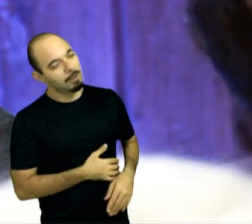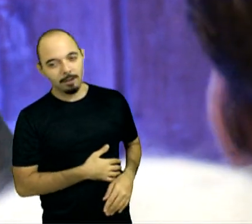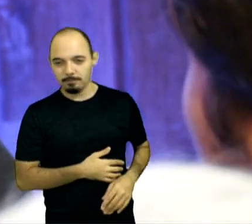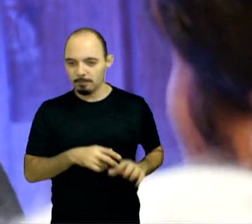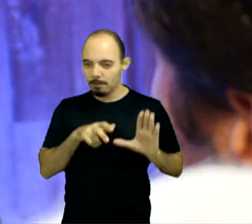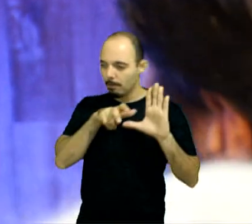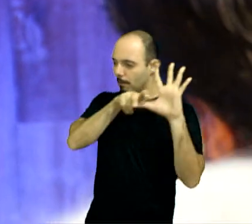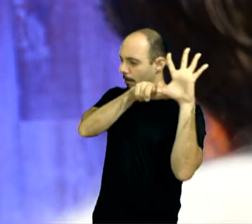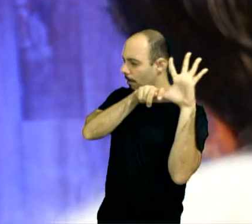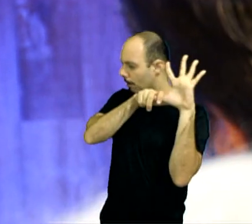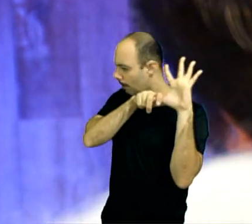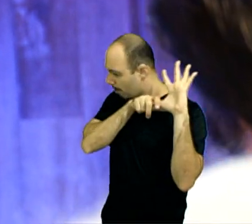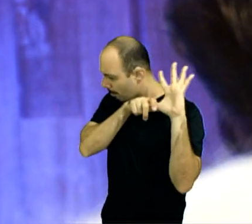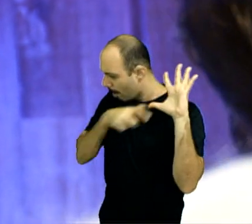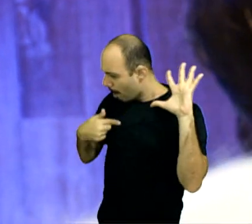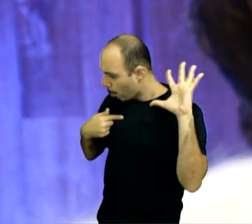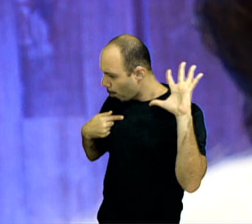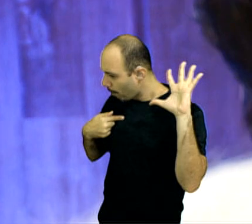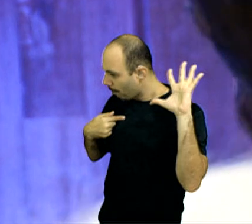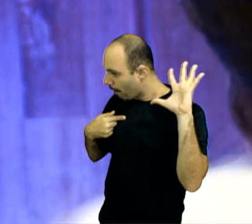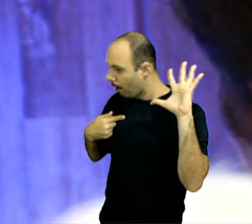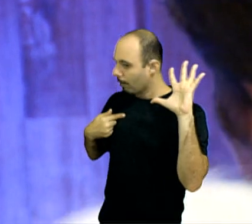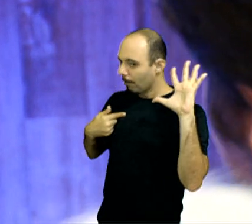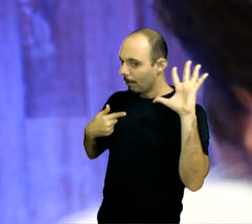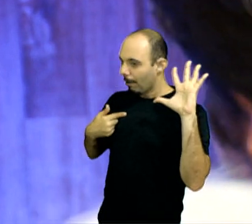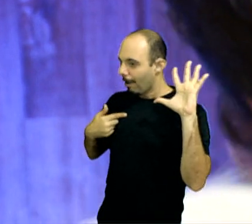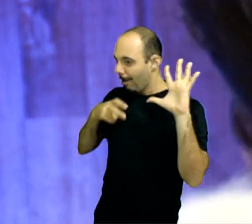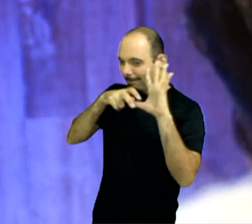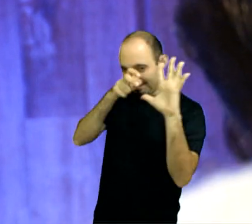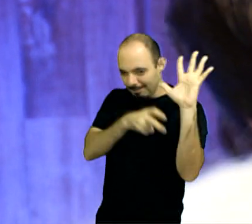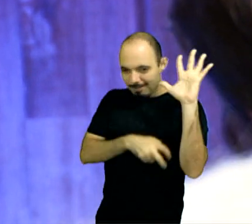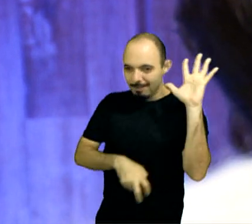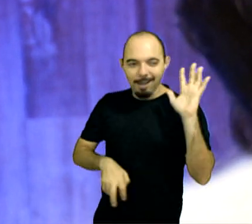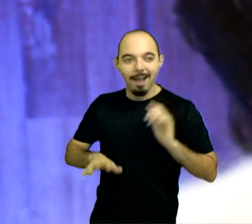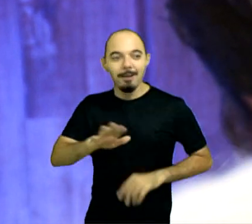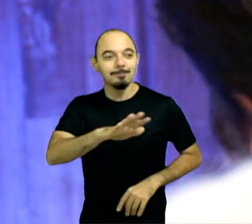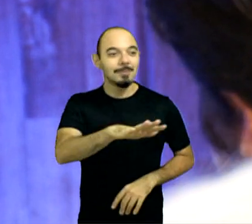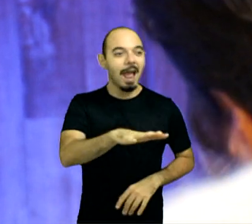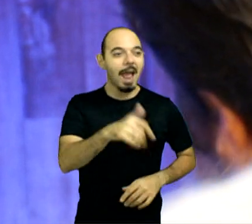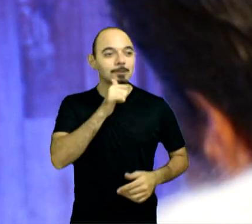bem, prepara que vai chegar a visita.